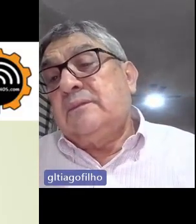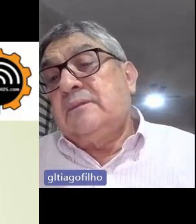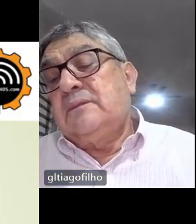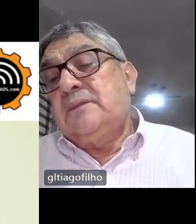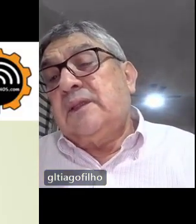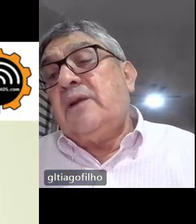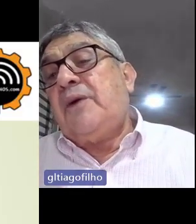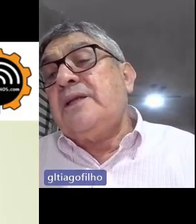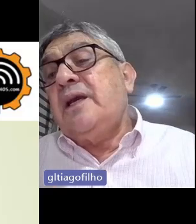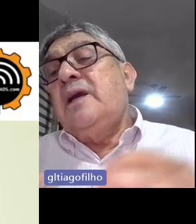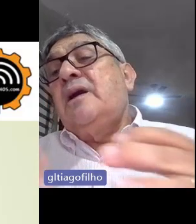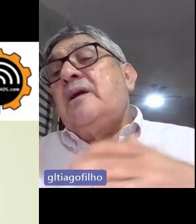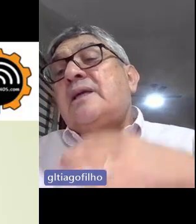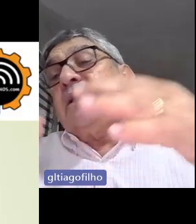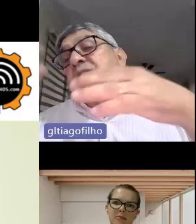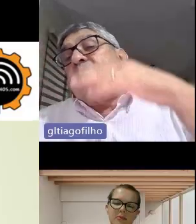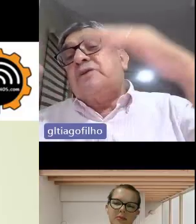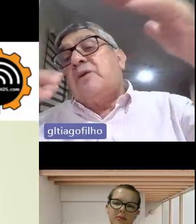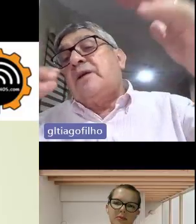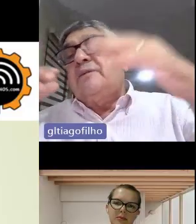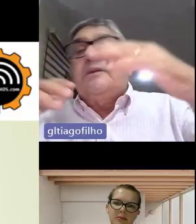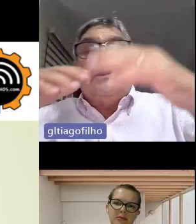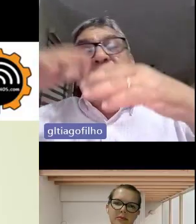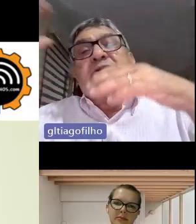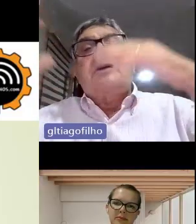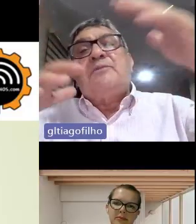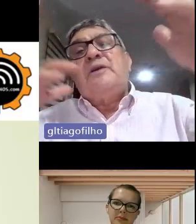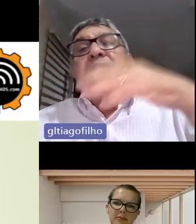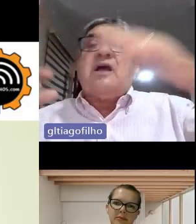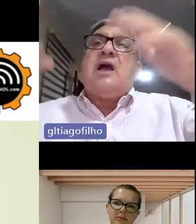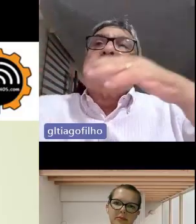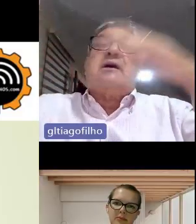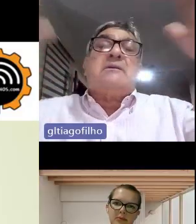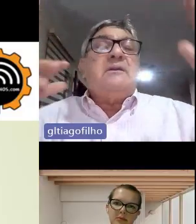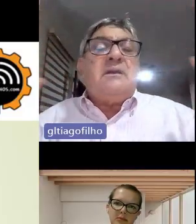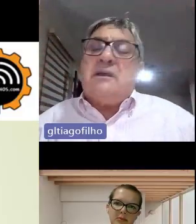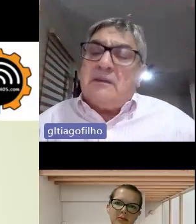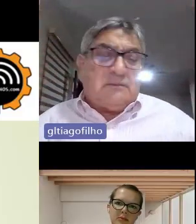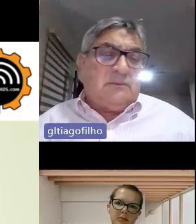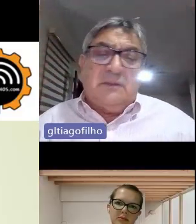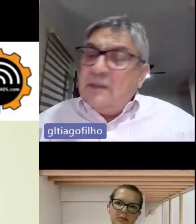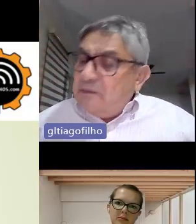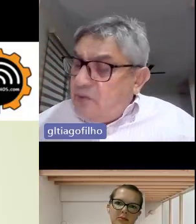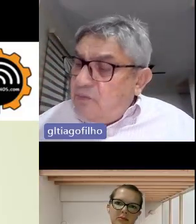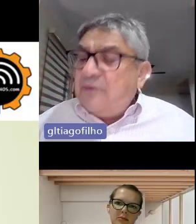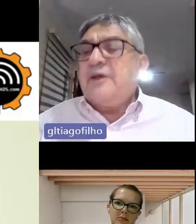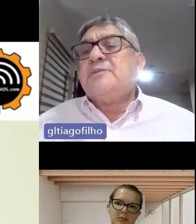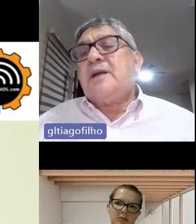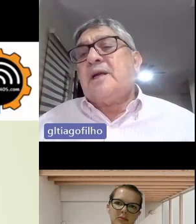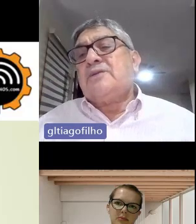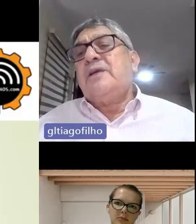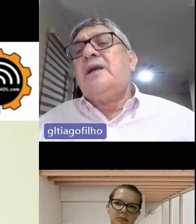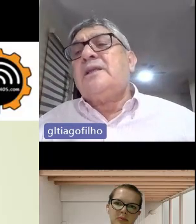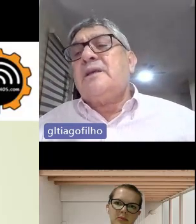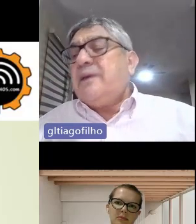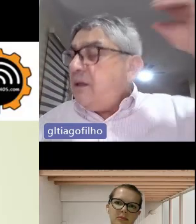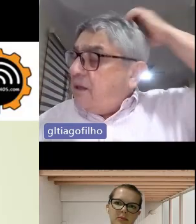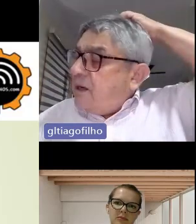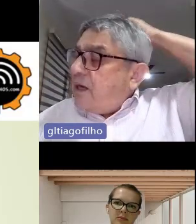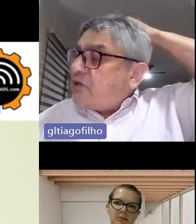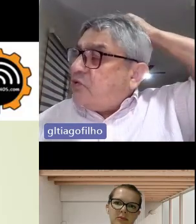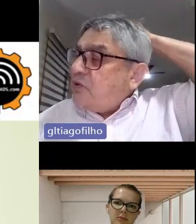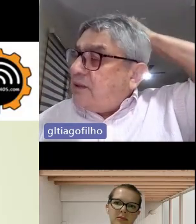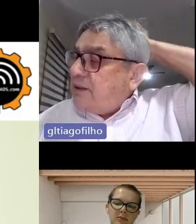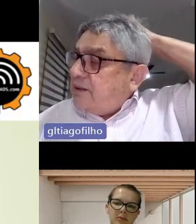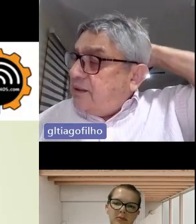usar. Né? Não pode, às vezes, o pessoal que diz que são políticos, tal. Não, todo mundo faz parte. O Rigante